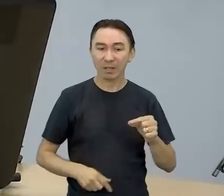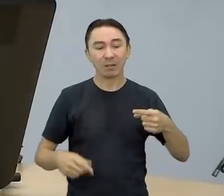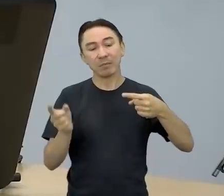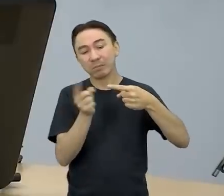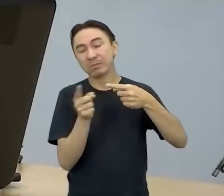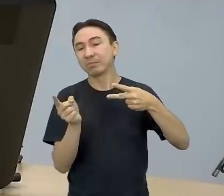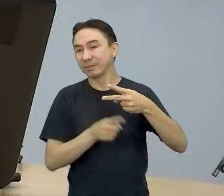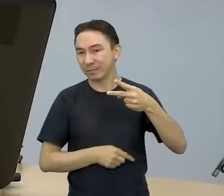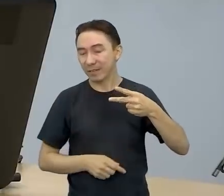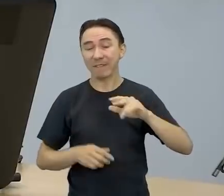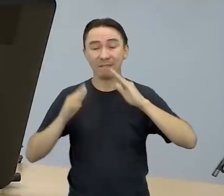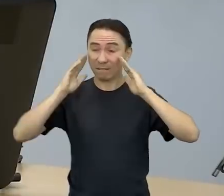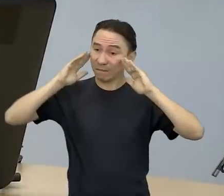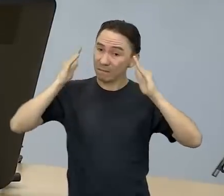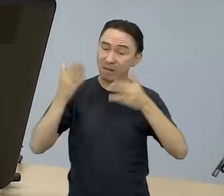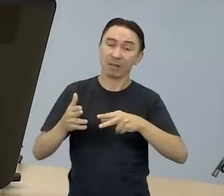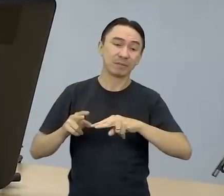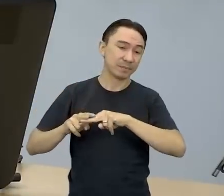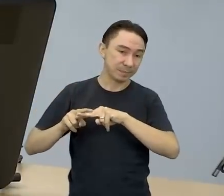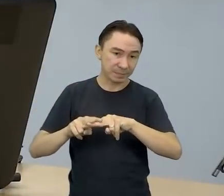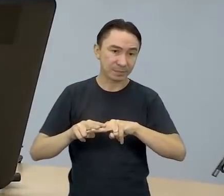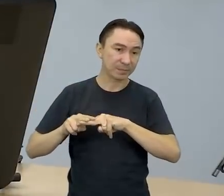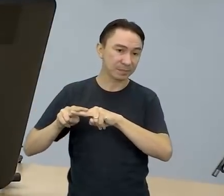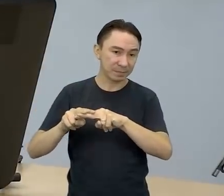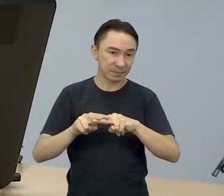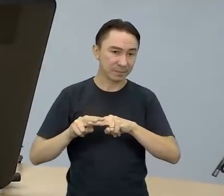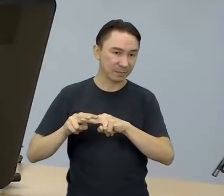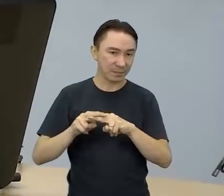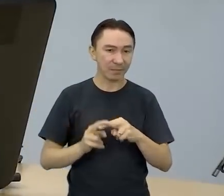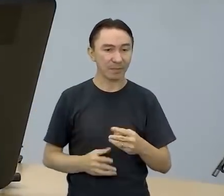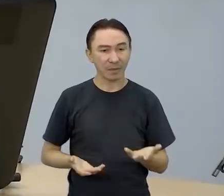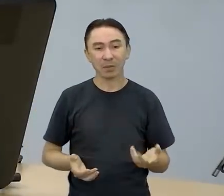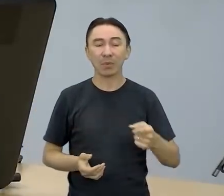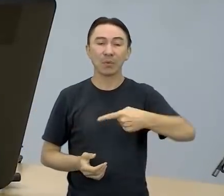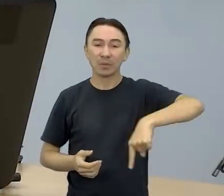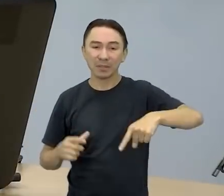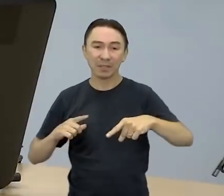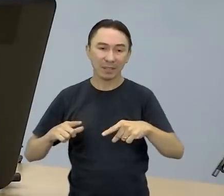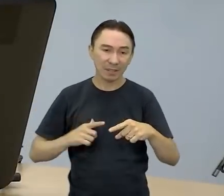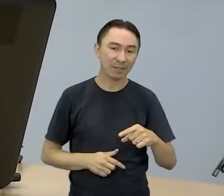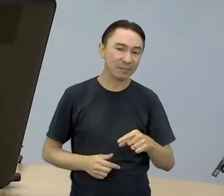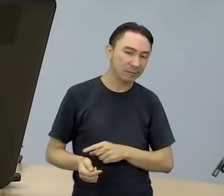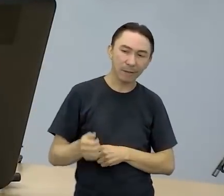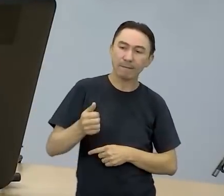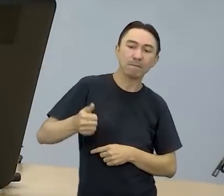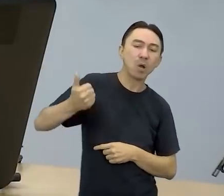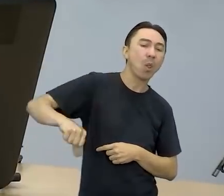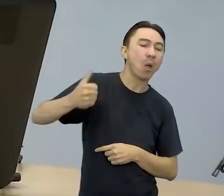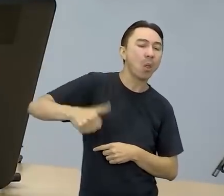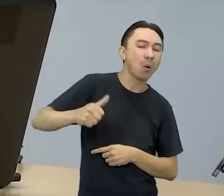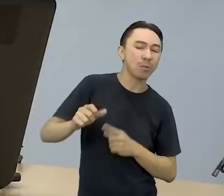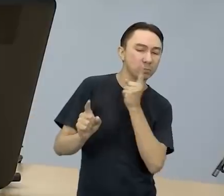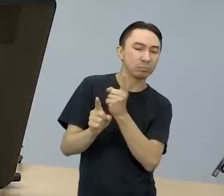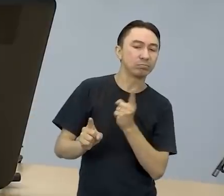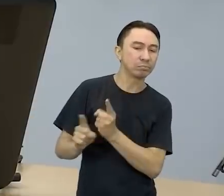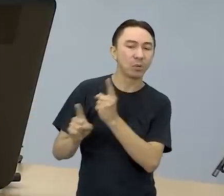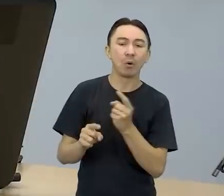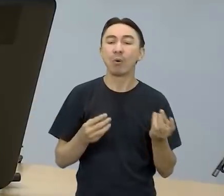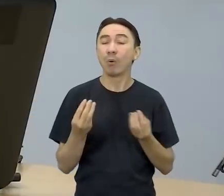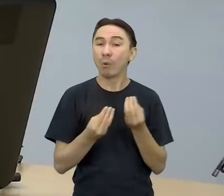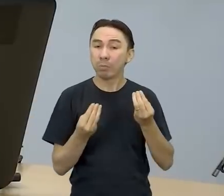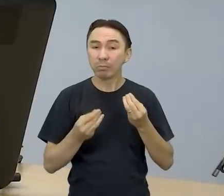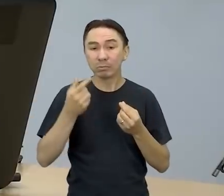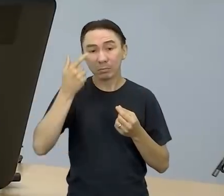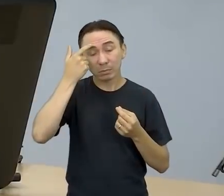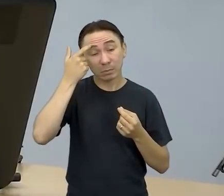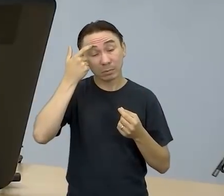na recuperação. Então, quais são os elementos aí para a gente trabalhar a avaliação diagnóstica, por exemplo, e como que a gente pode trabalhar aí